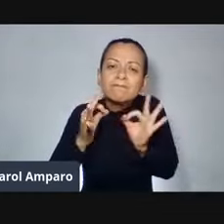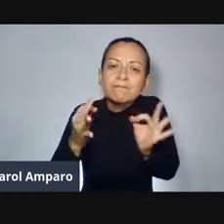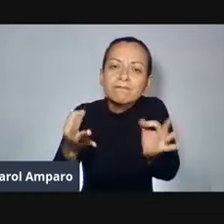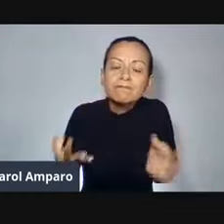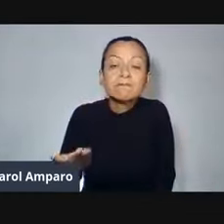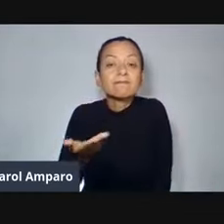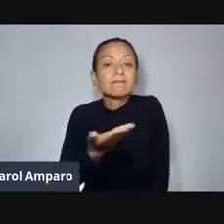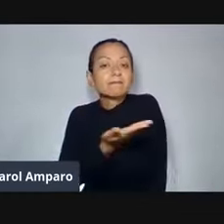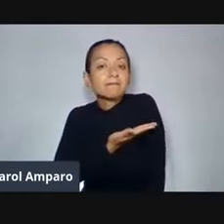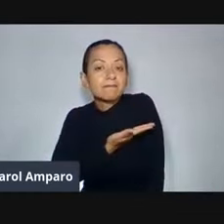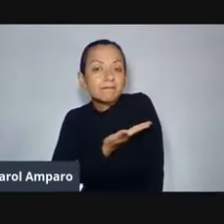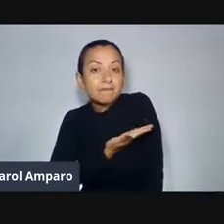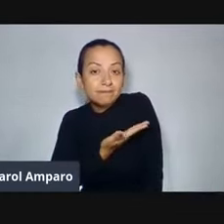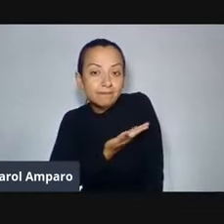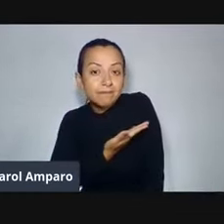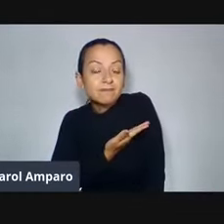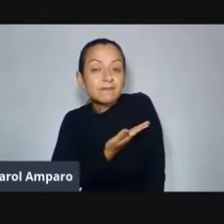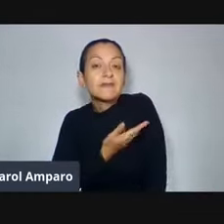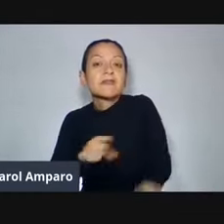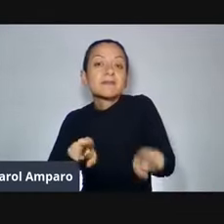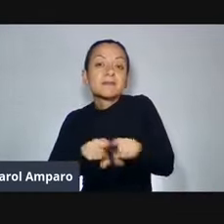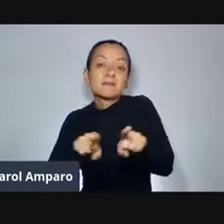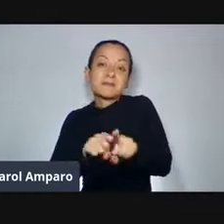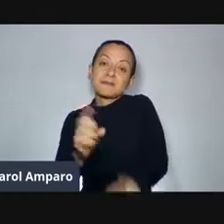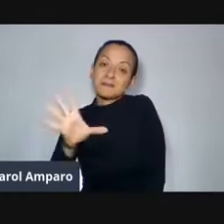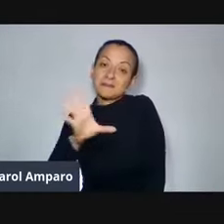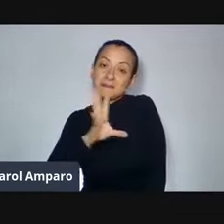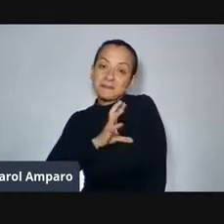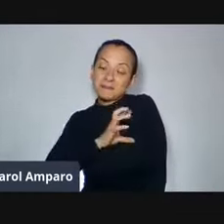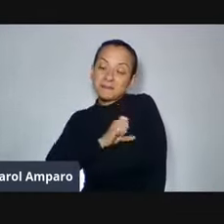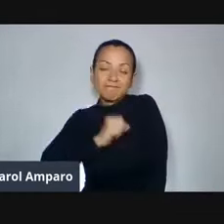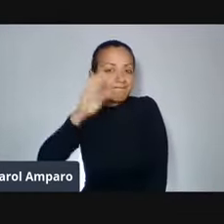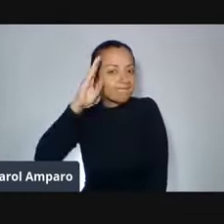e principalmente amor.